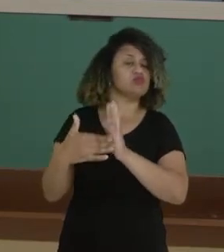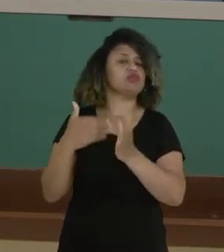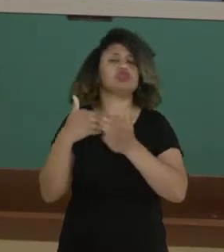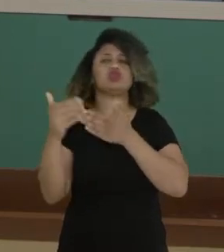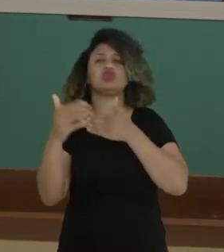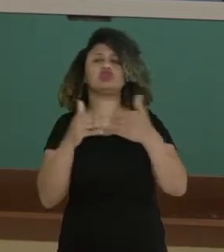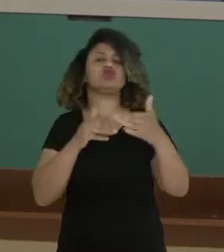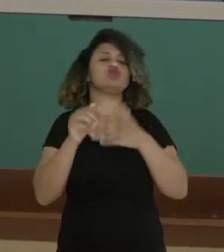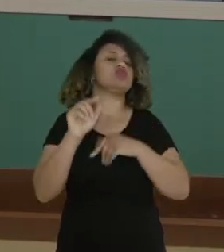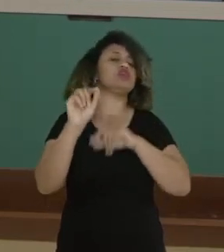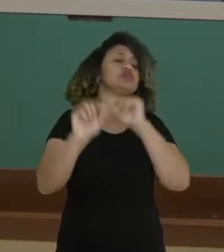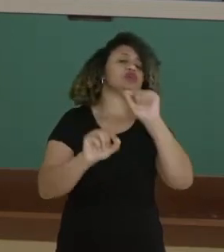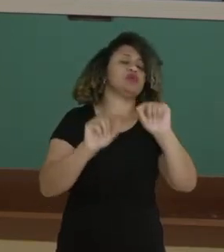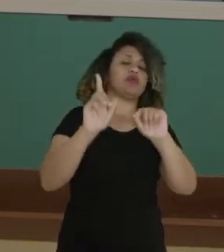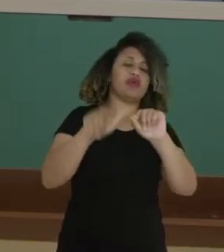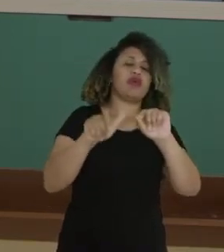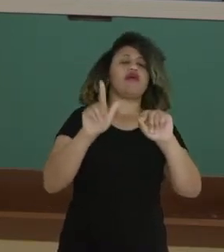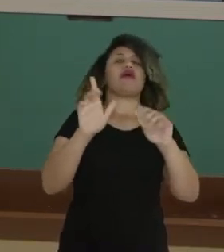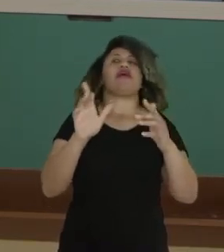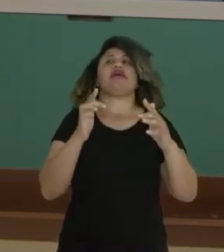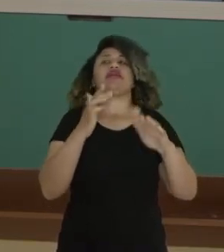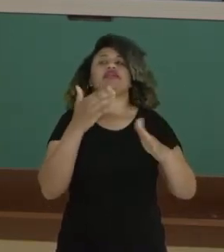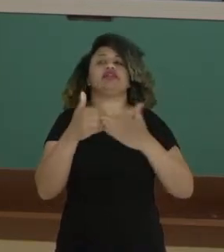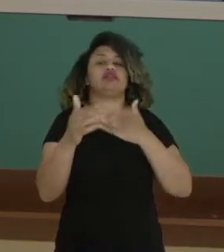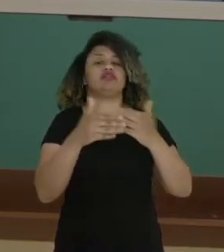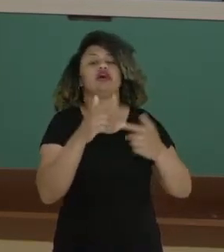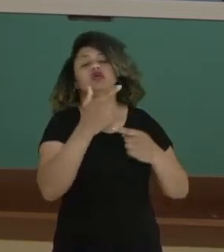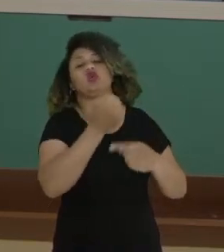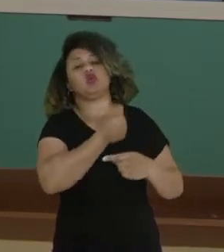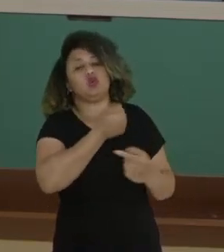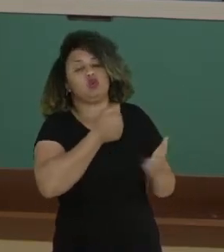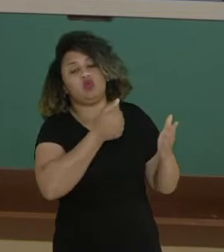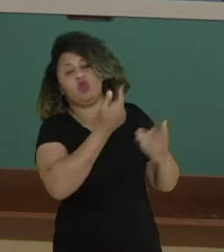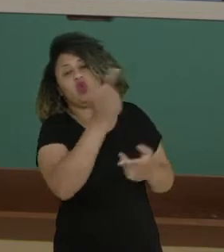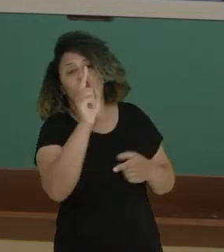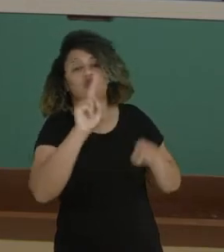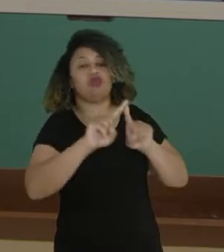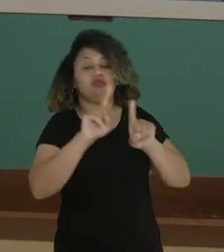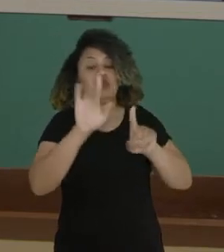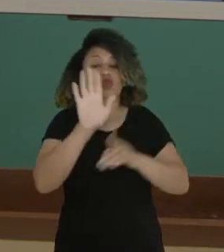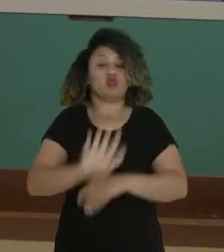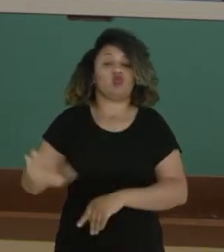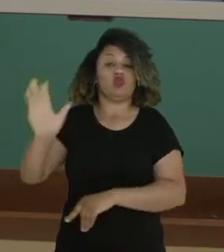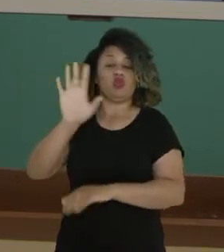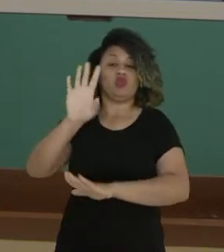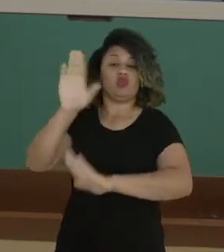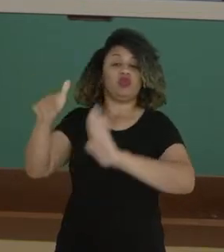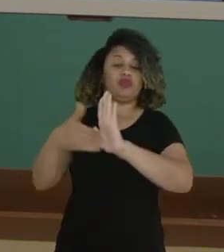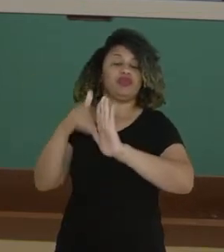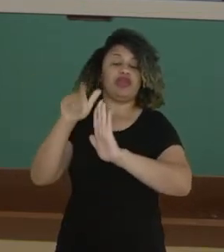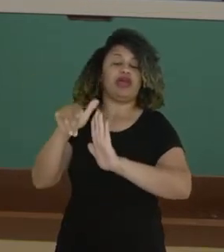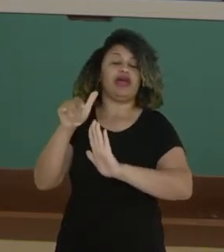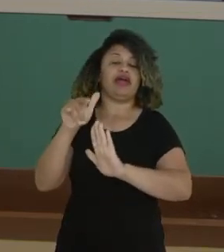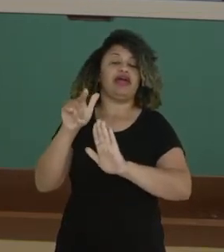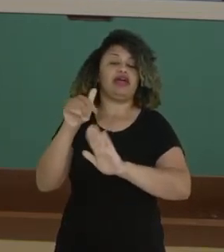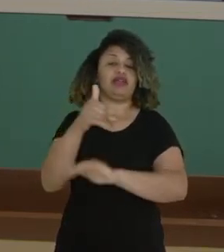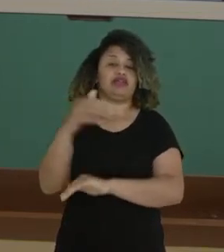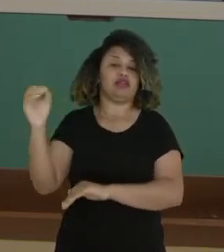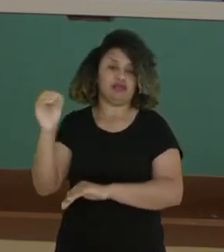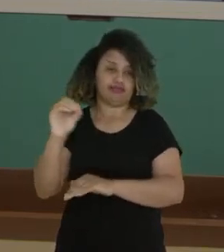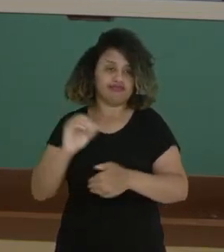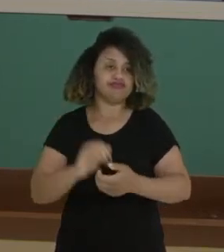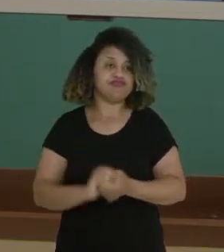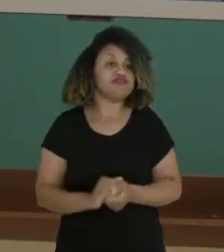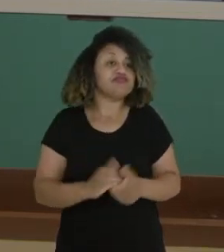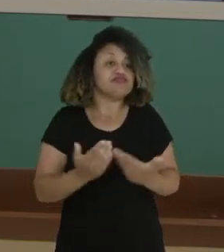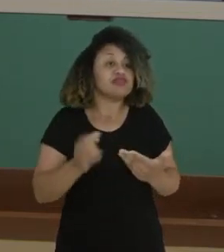que você esteja falando, independente que o número seja outro, o total é representado pelo número 100, ok? Então, quando se